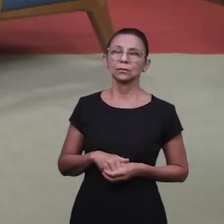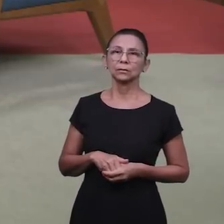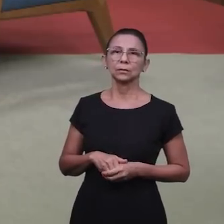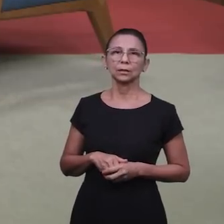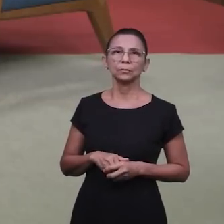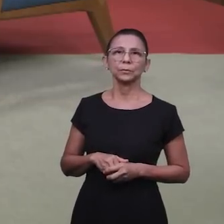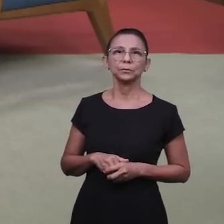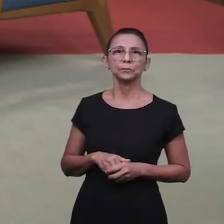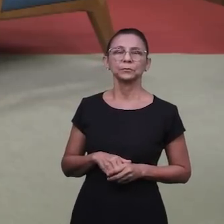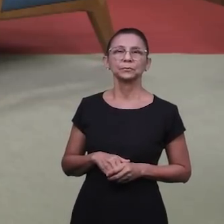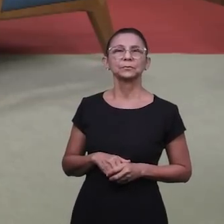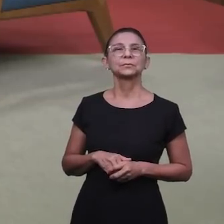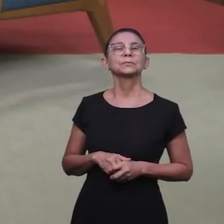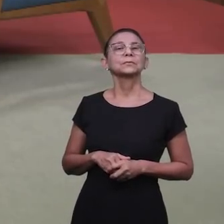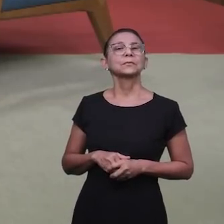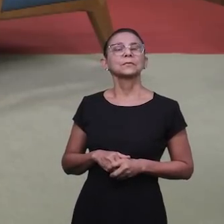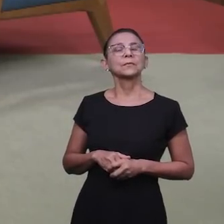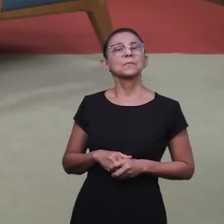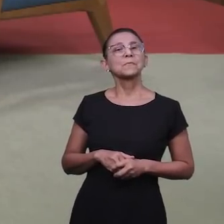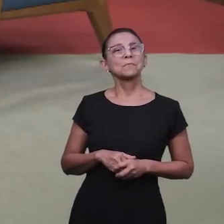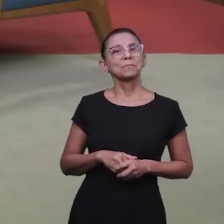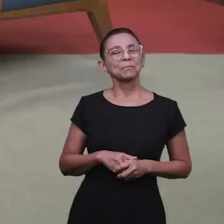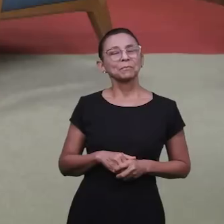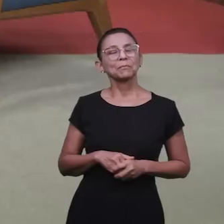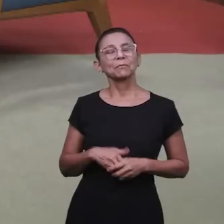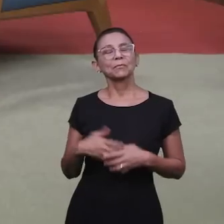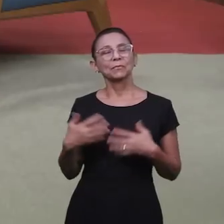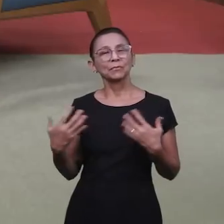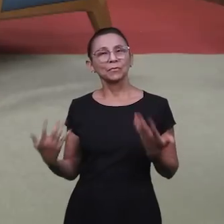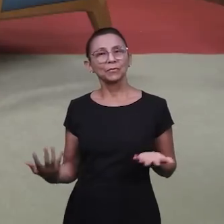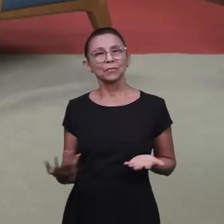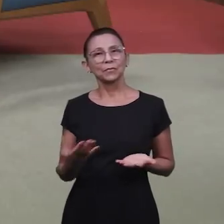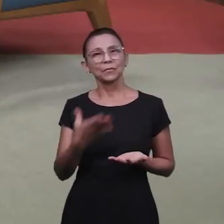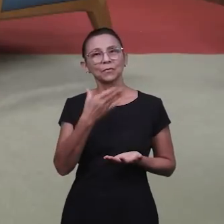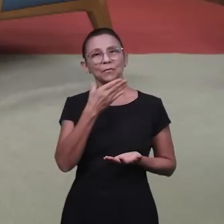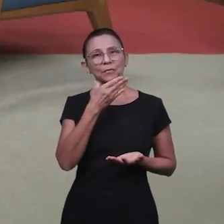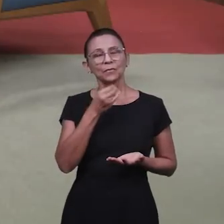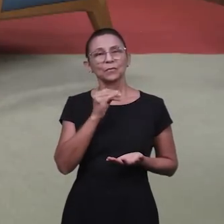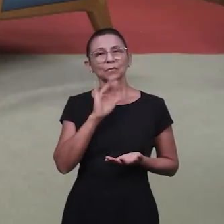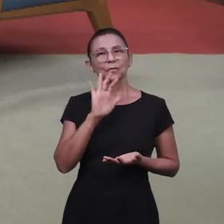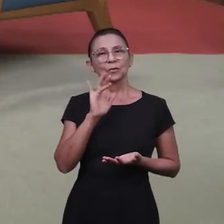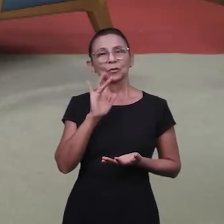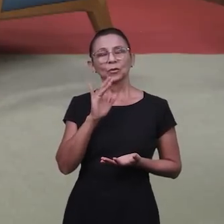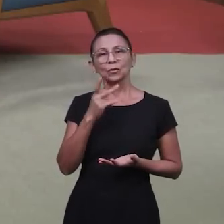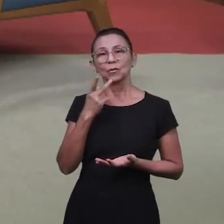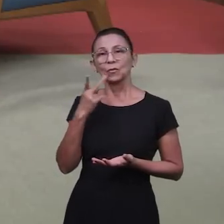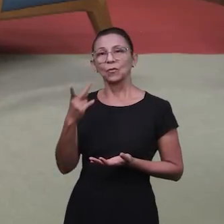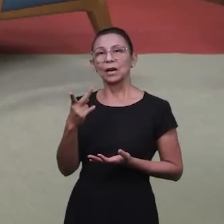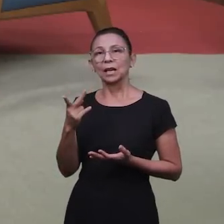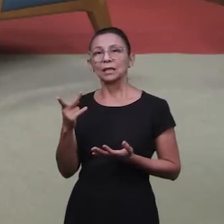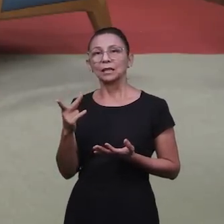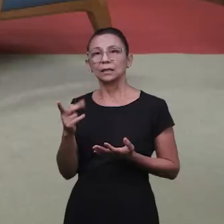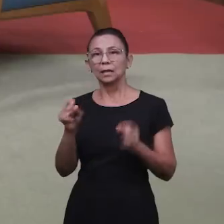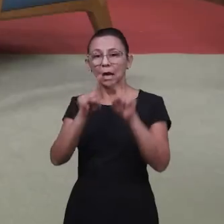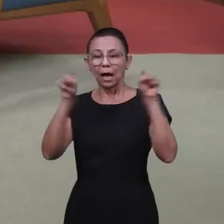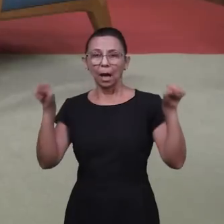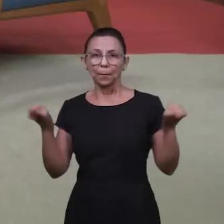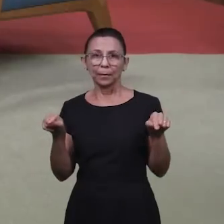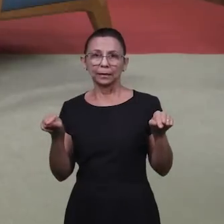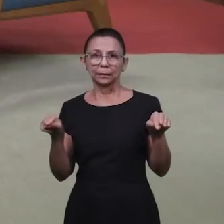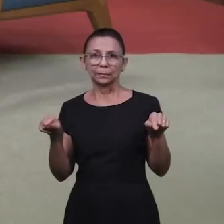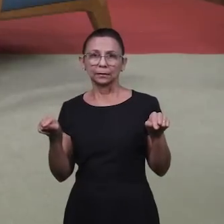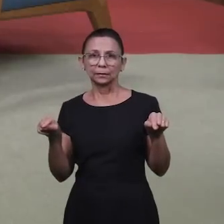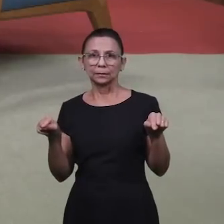vem falando da beleza da noiva, ele para e diz isso que nós acabamos de ler. O que significa isso? Porque